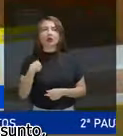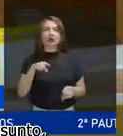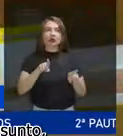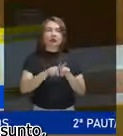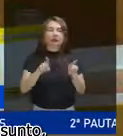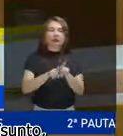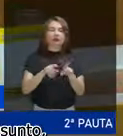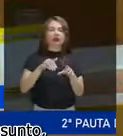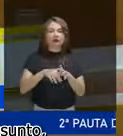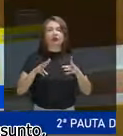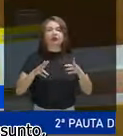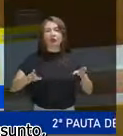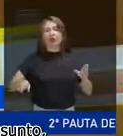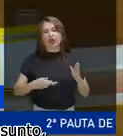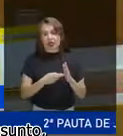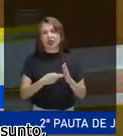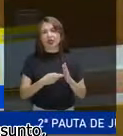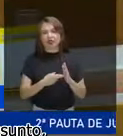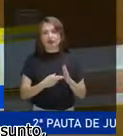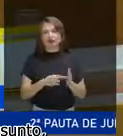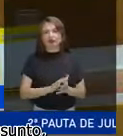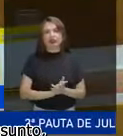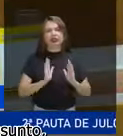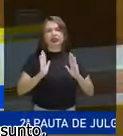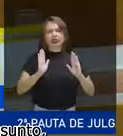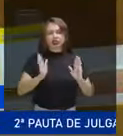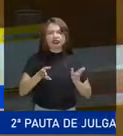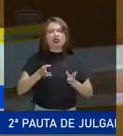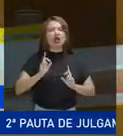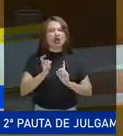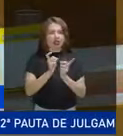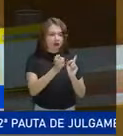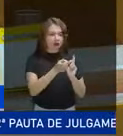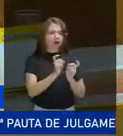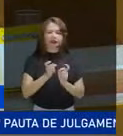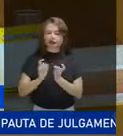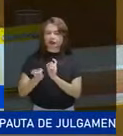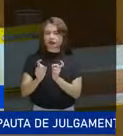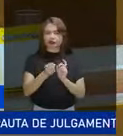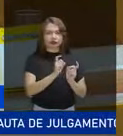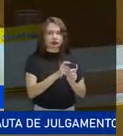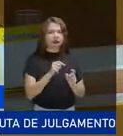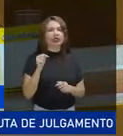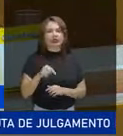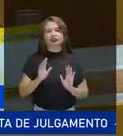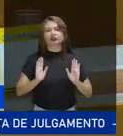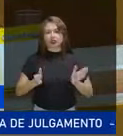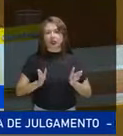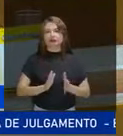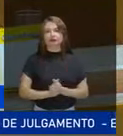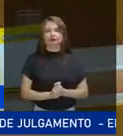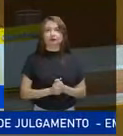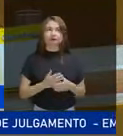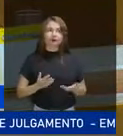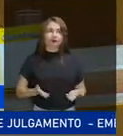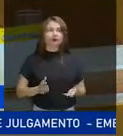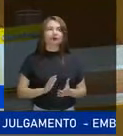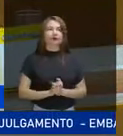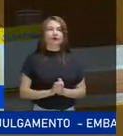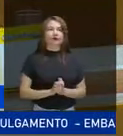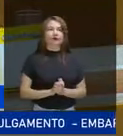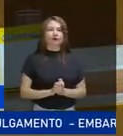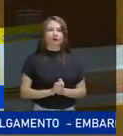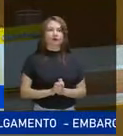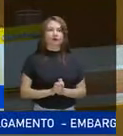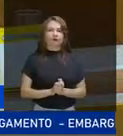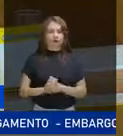também foco na parte central da mesa, agora foco no juiz Paulo Madeira. Reiteradas vezes. E o ponto é exatamente esse. Não é